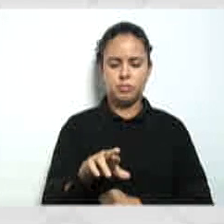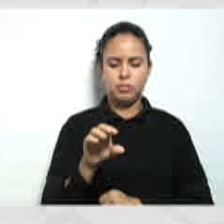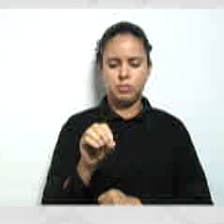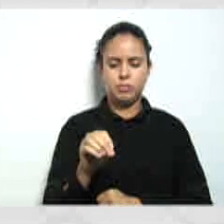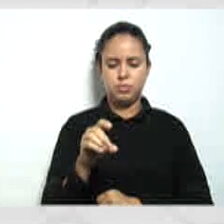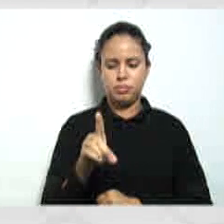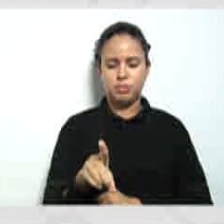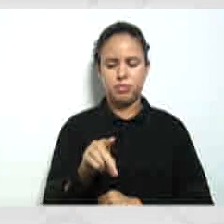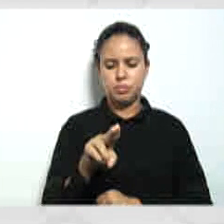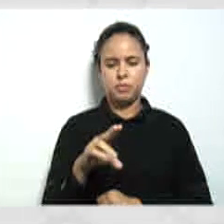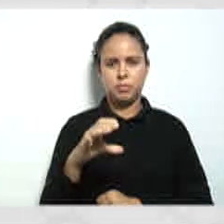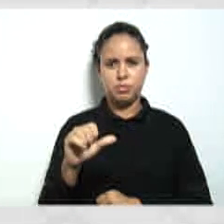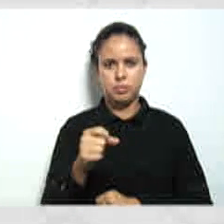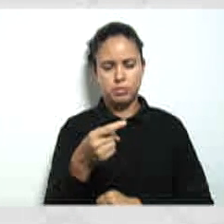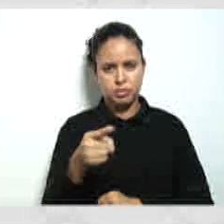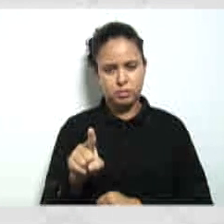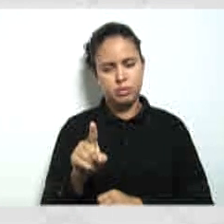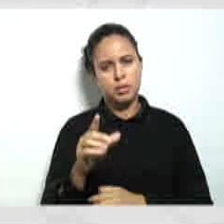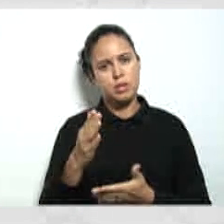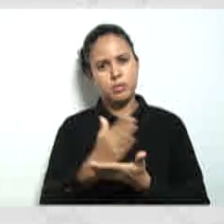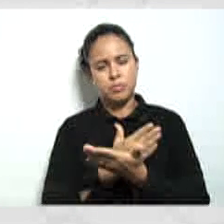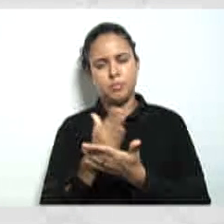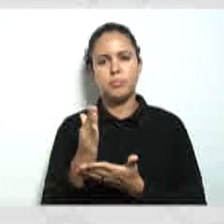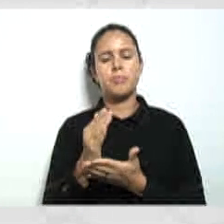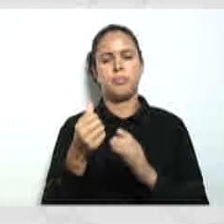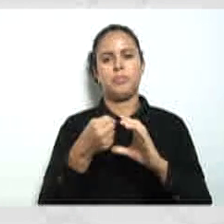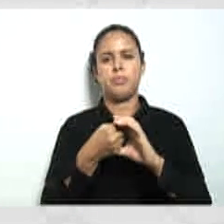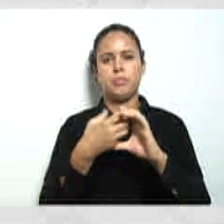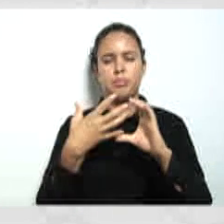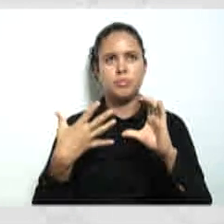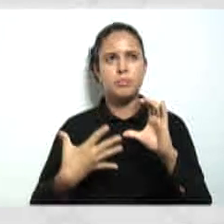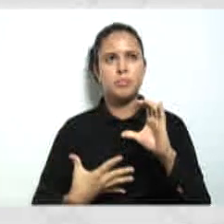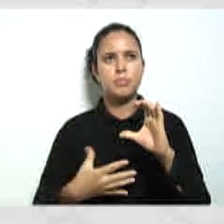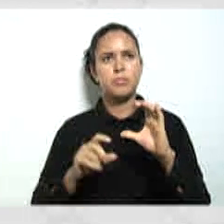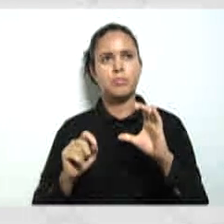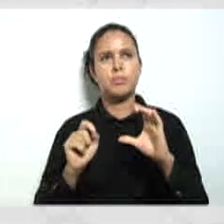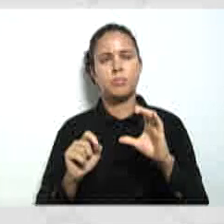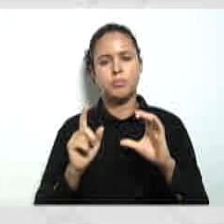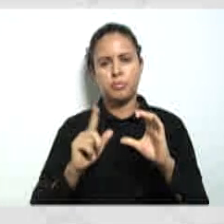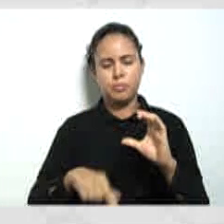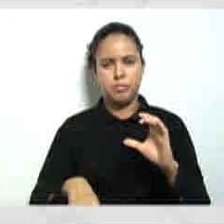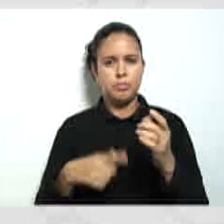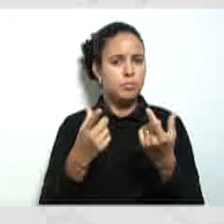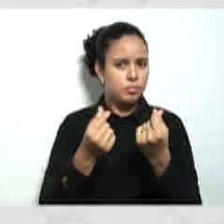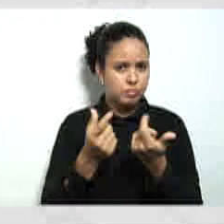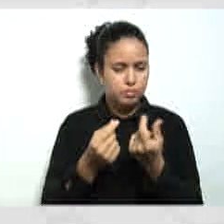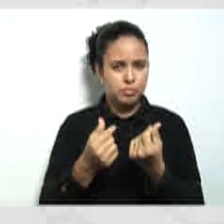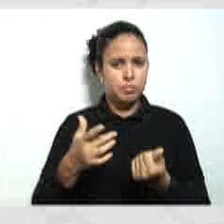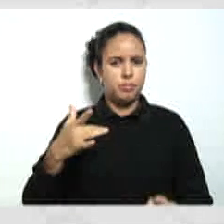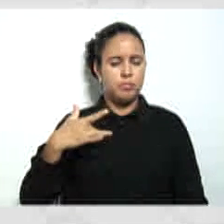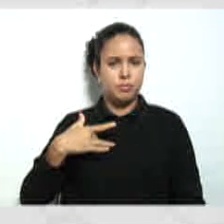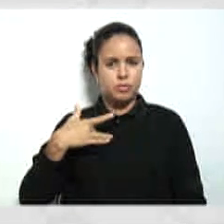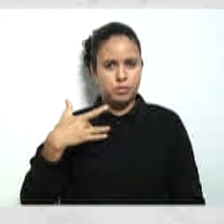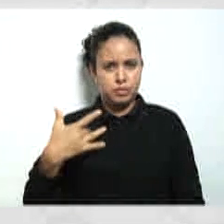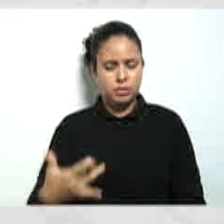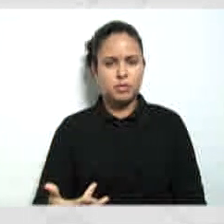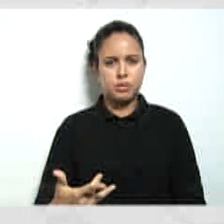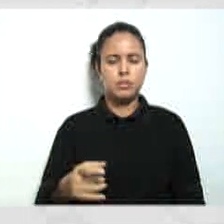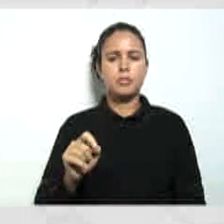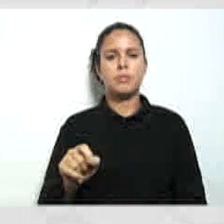produção, e ele quer falar algumas características. O ramo de produção está muito ligado então à economia solidária, essa economia de